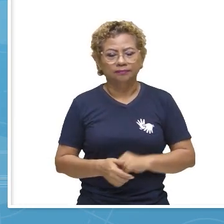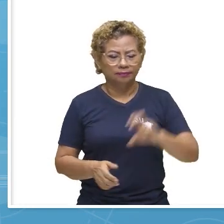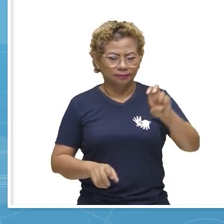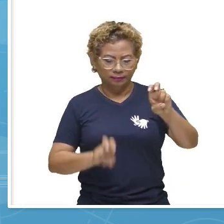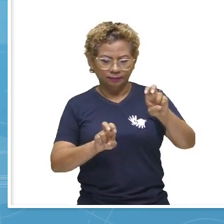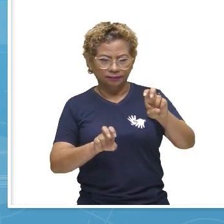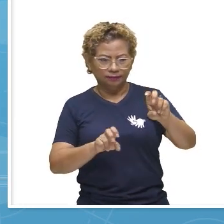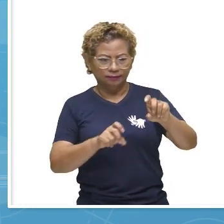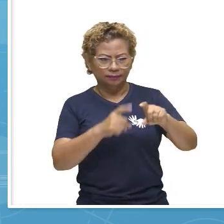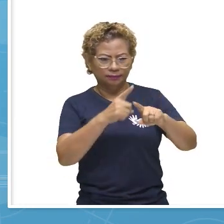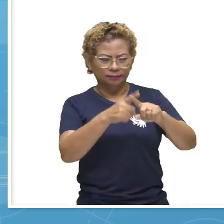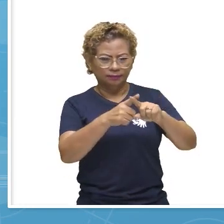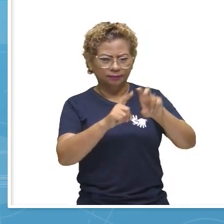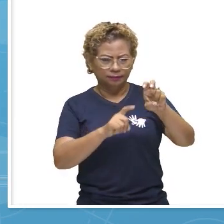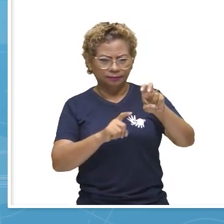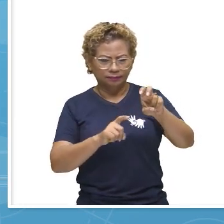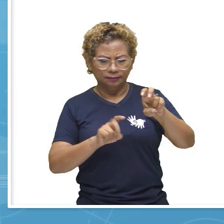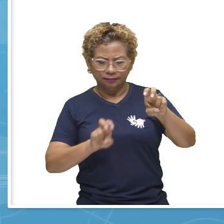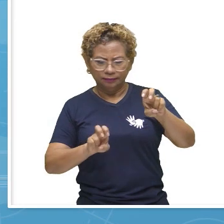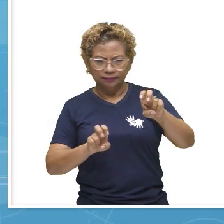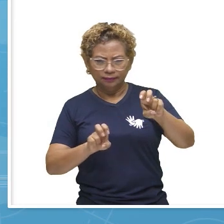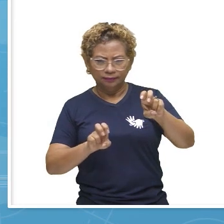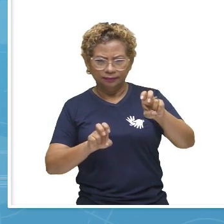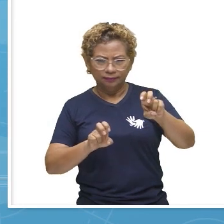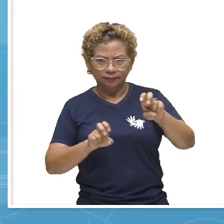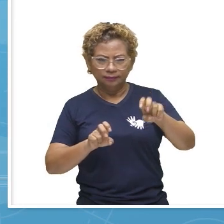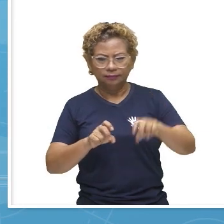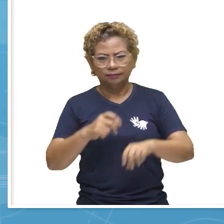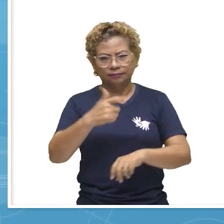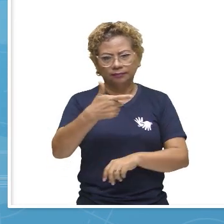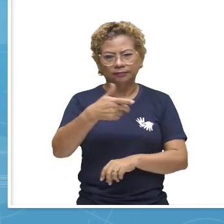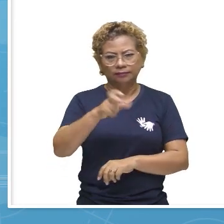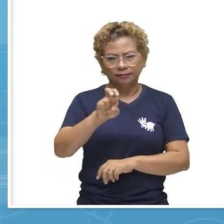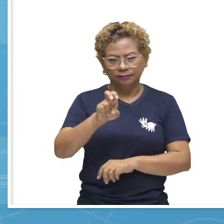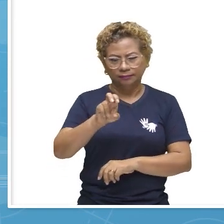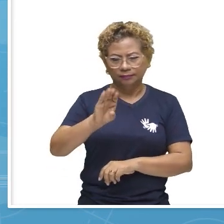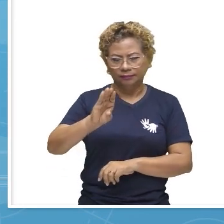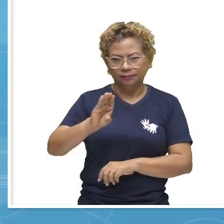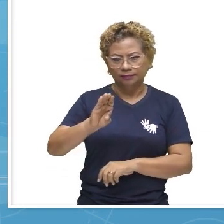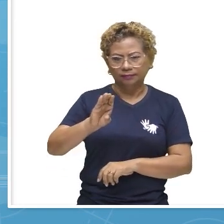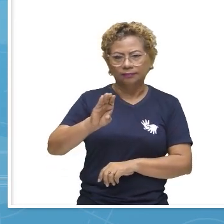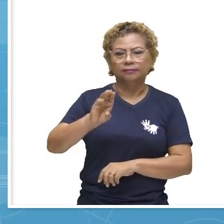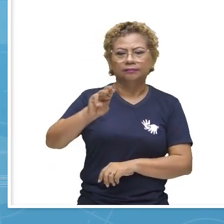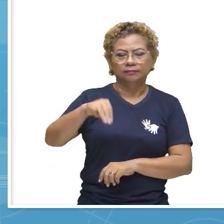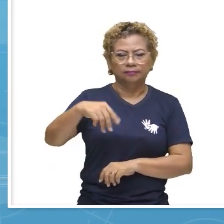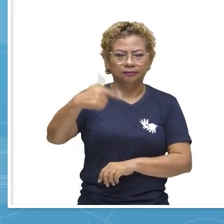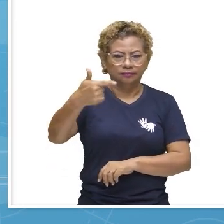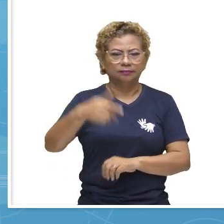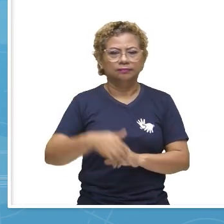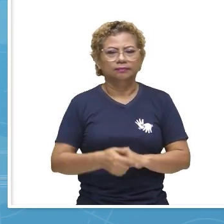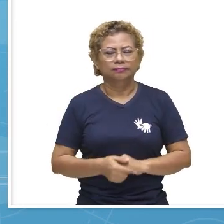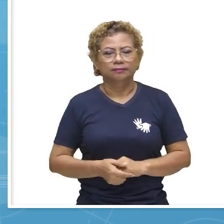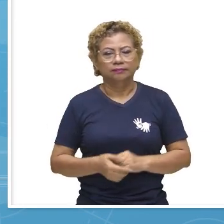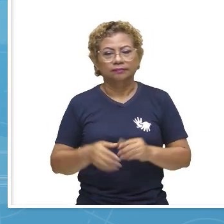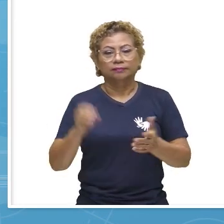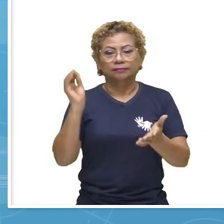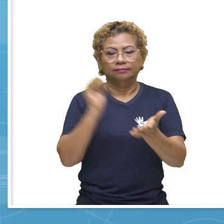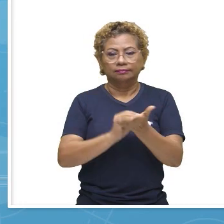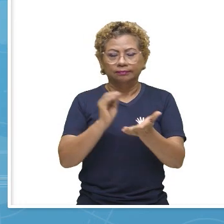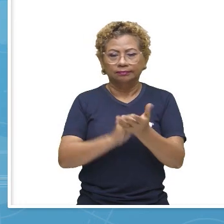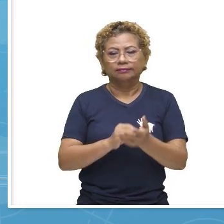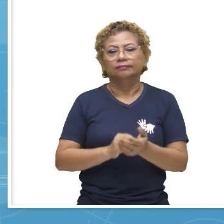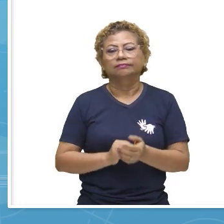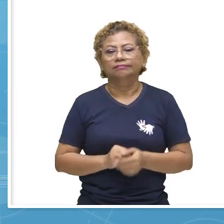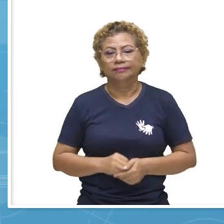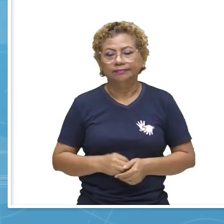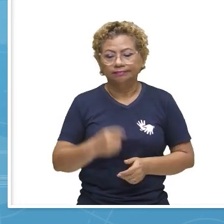25 centímetros ao quadrado, né? Porque a gente só multiplica um lado pelo outro. E aí eu quero agora que a área seja